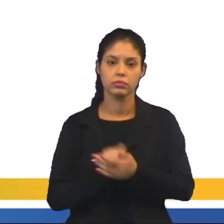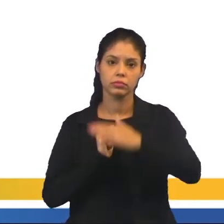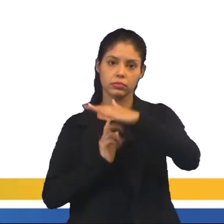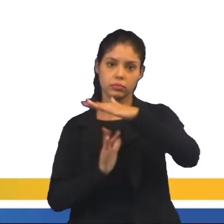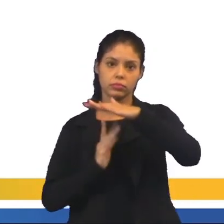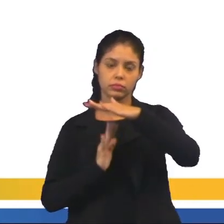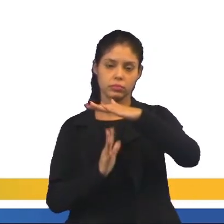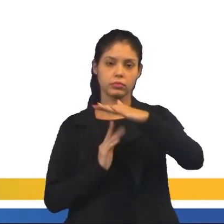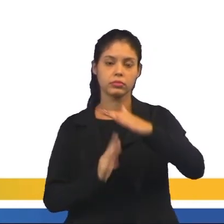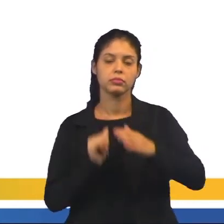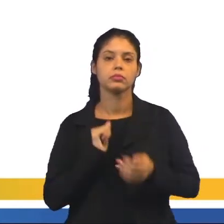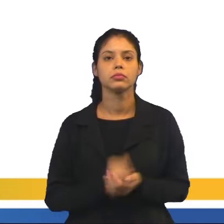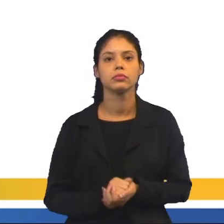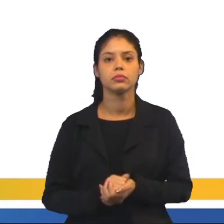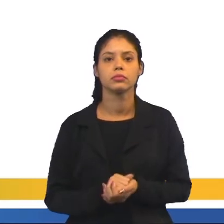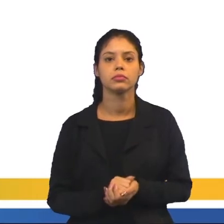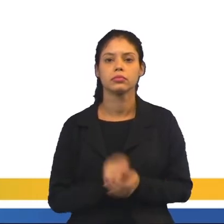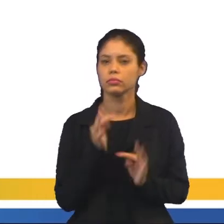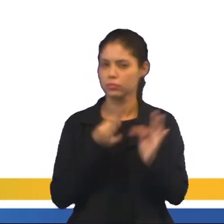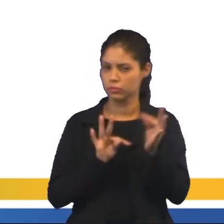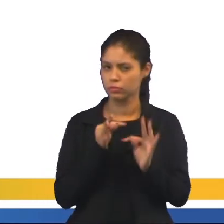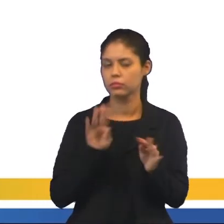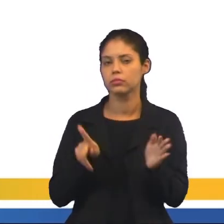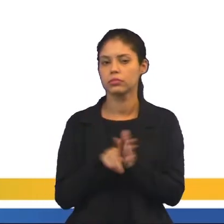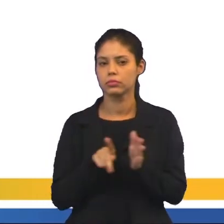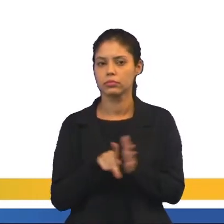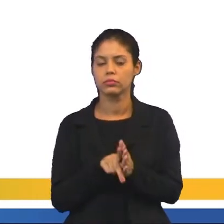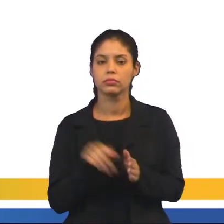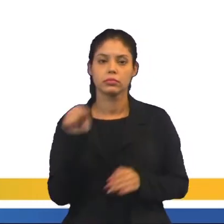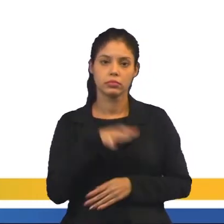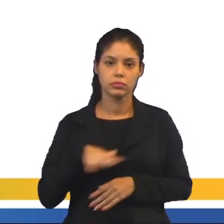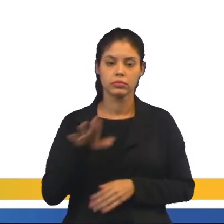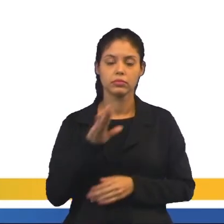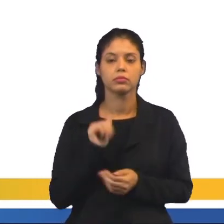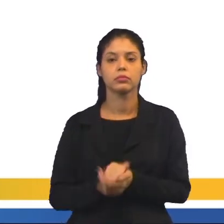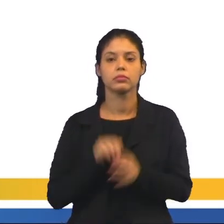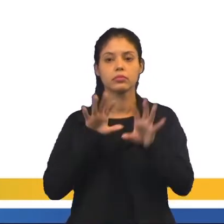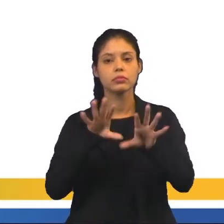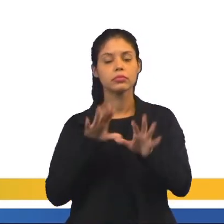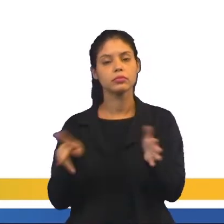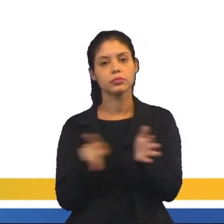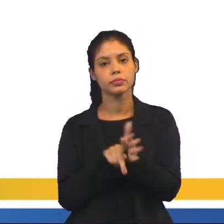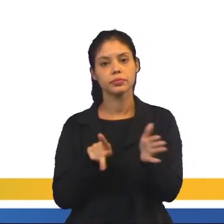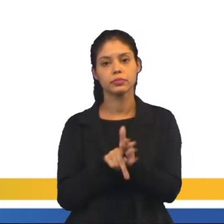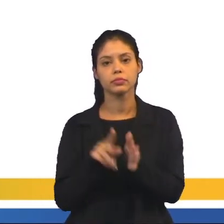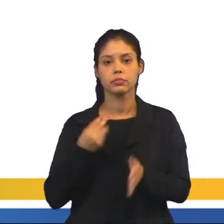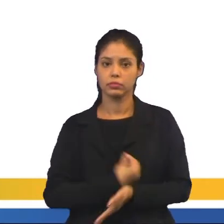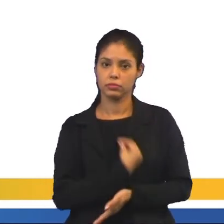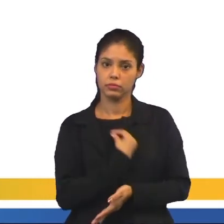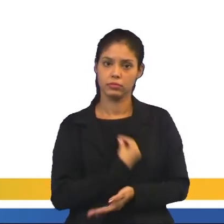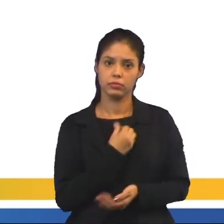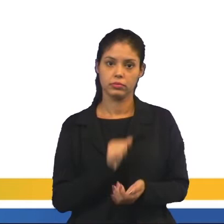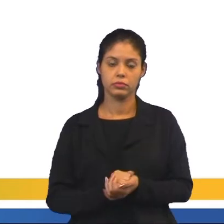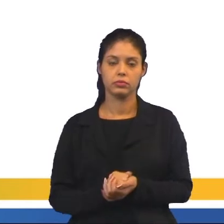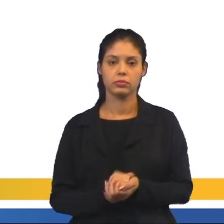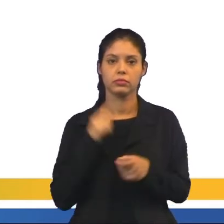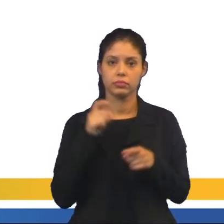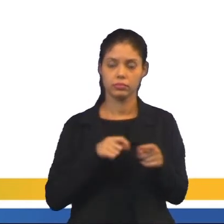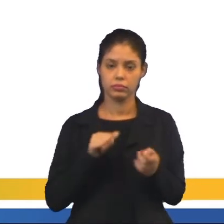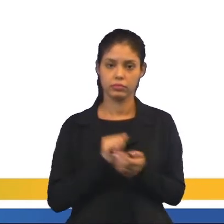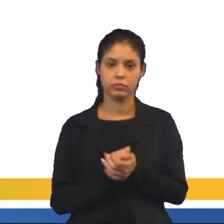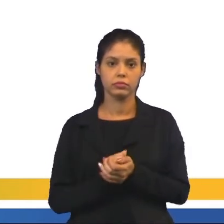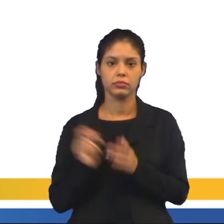em consequência da modernização técnica do trabalho rural. Assim, destituídos dos meios de sobrevivência da zona rural, os